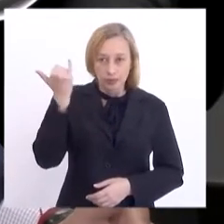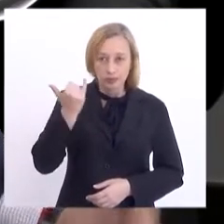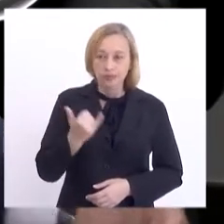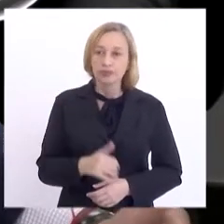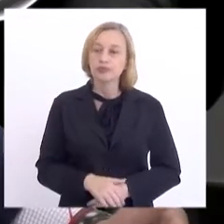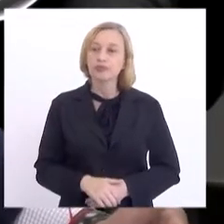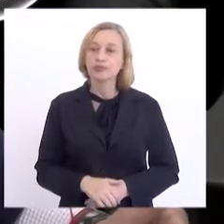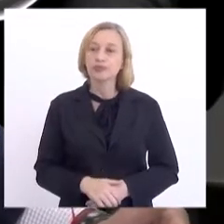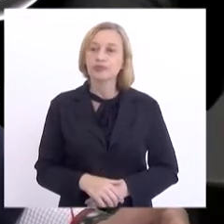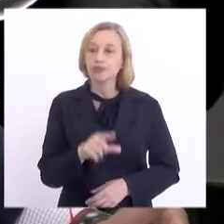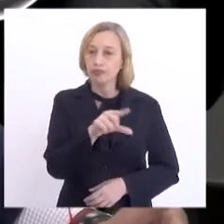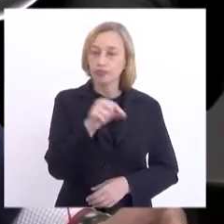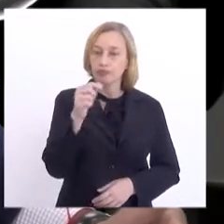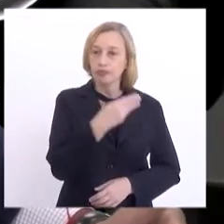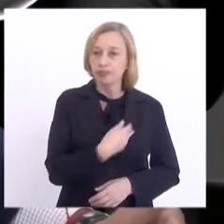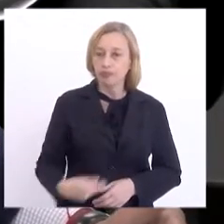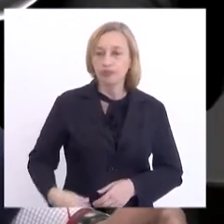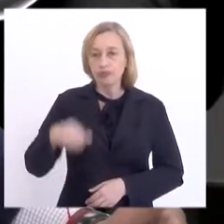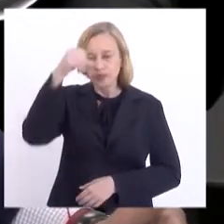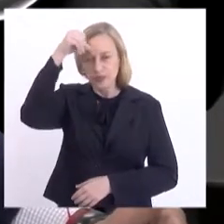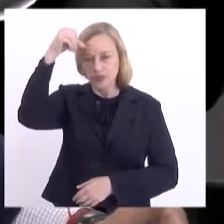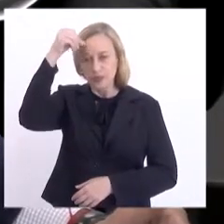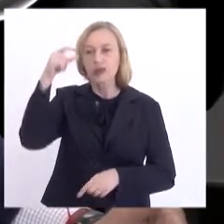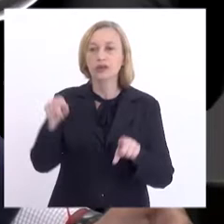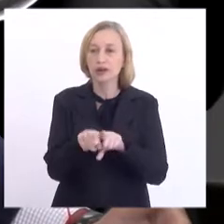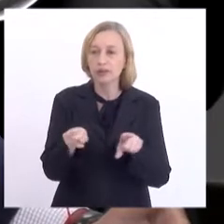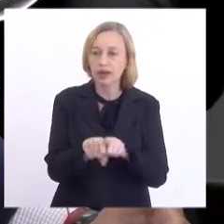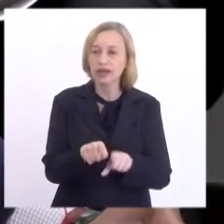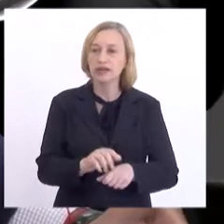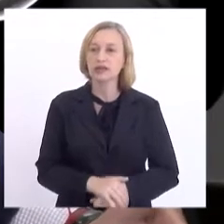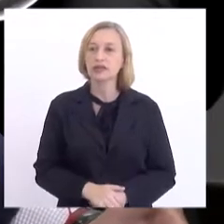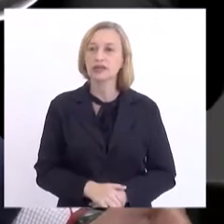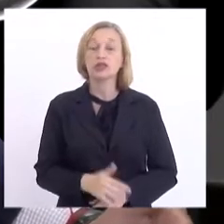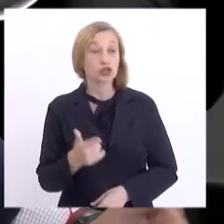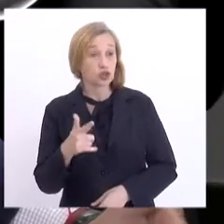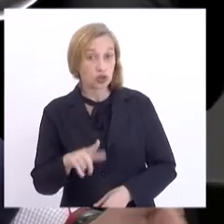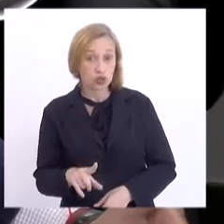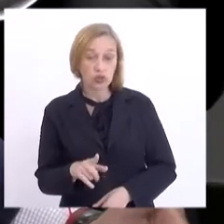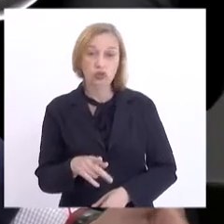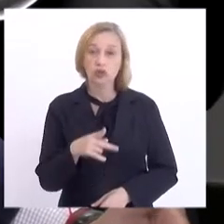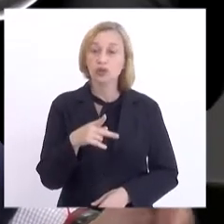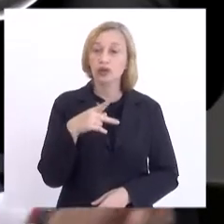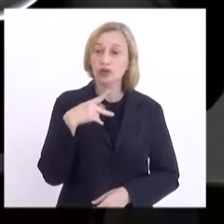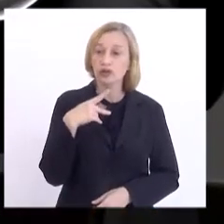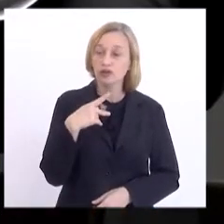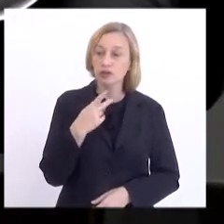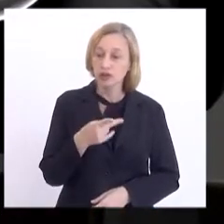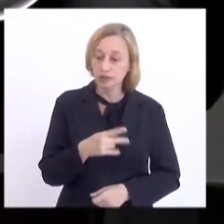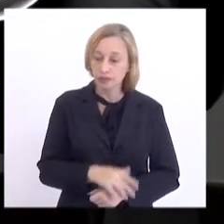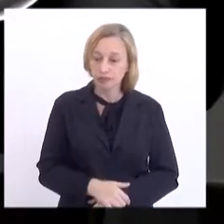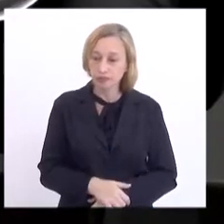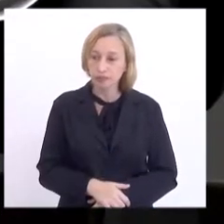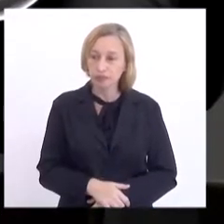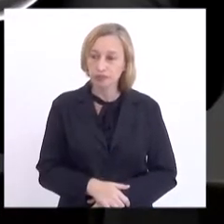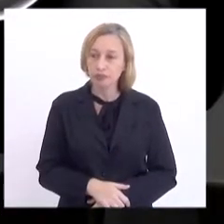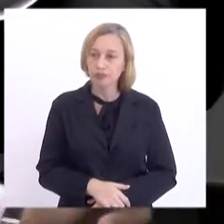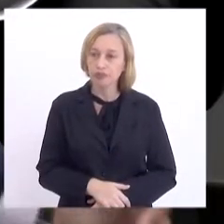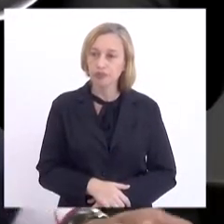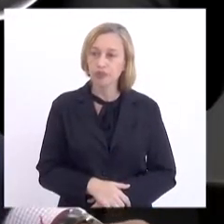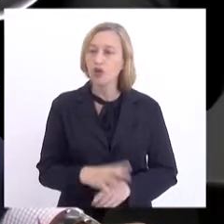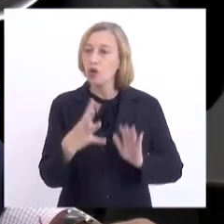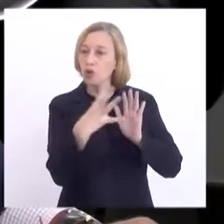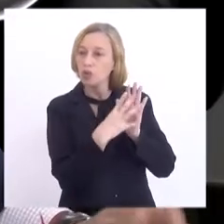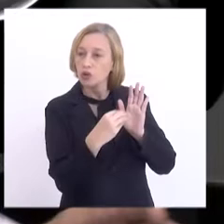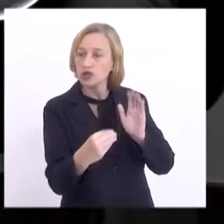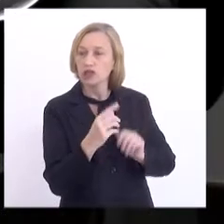que foi uma decisão do governador Cláudio Castro também mais uma vez repetindo é o